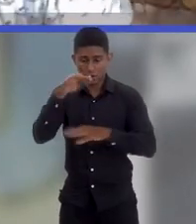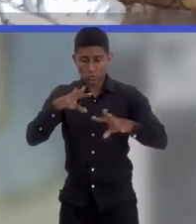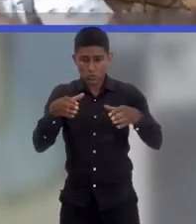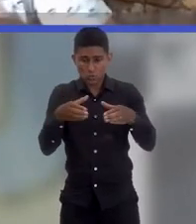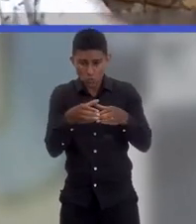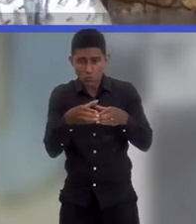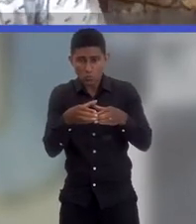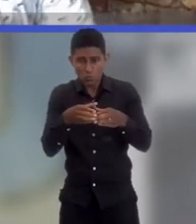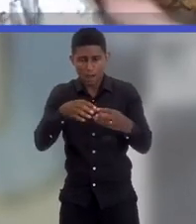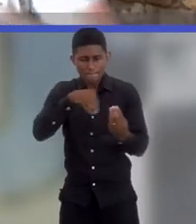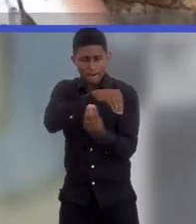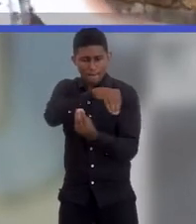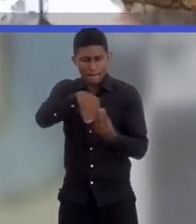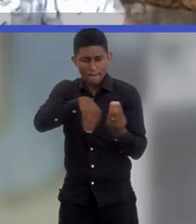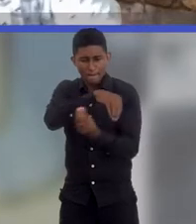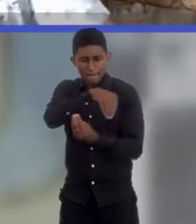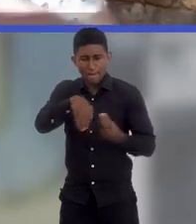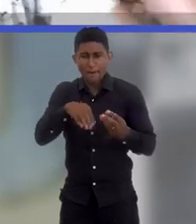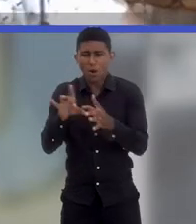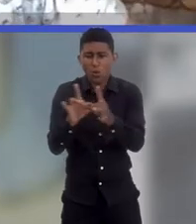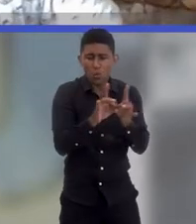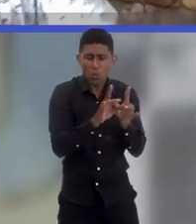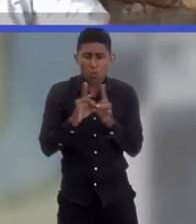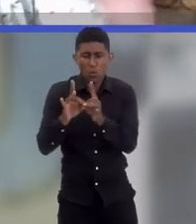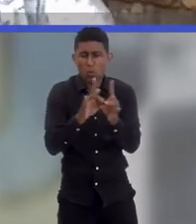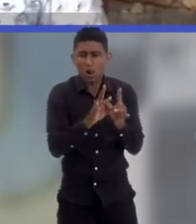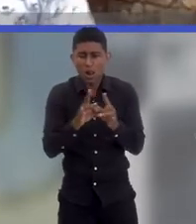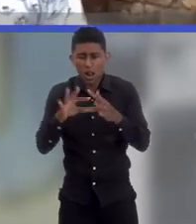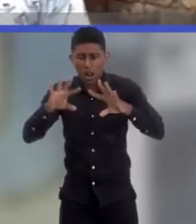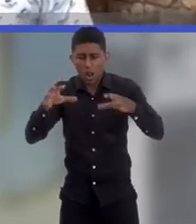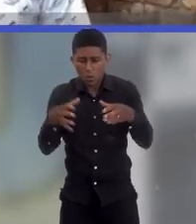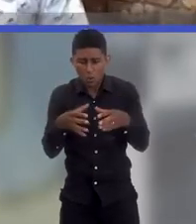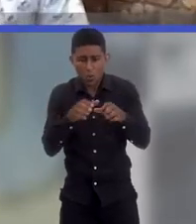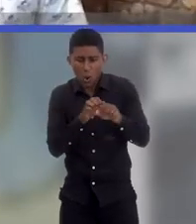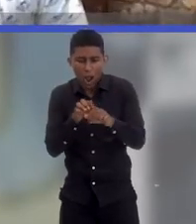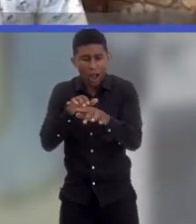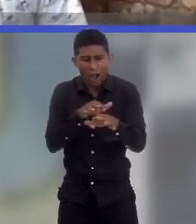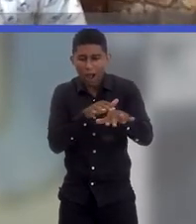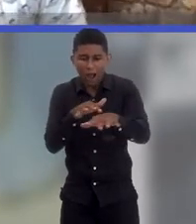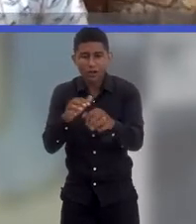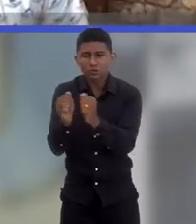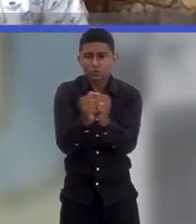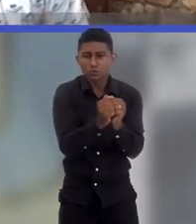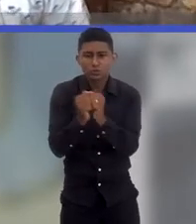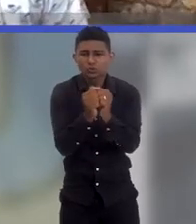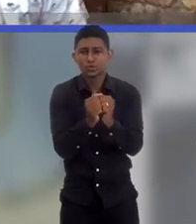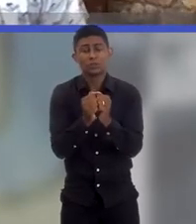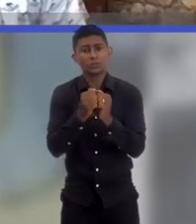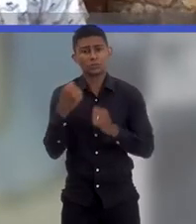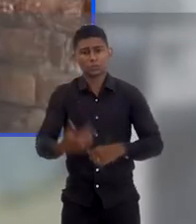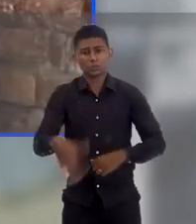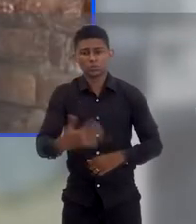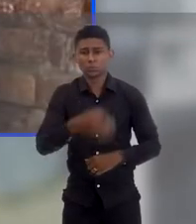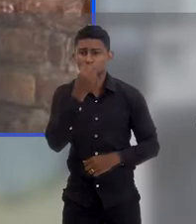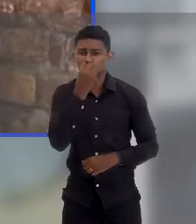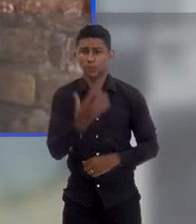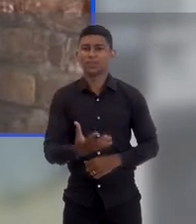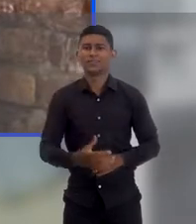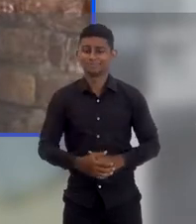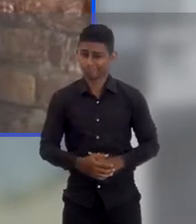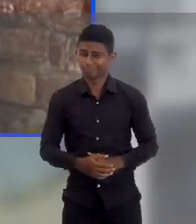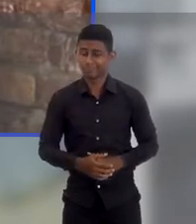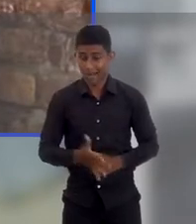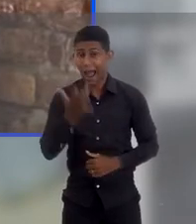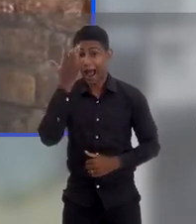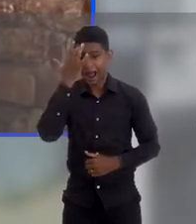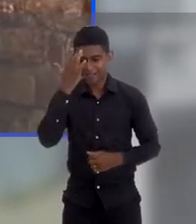todos misturados em congraçamento, em harmonia, né, lutando pelo mesmo objetivo. E